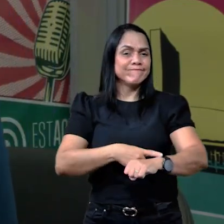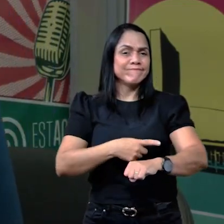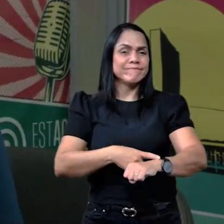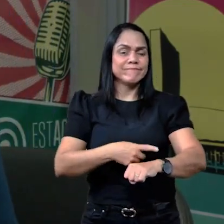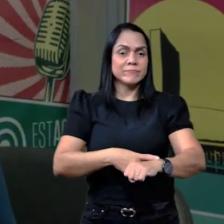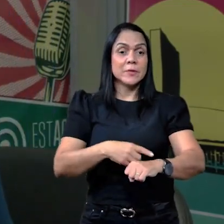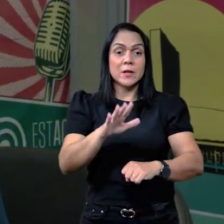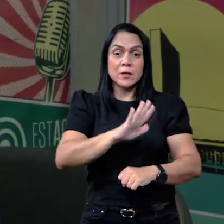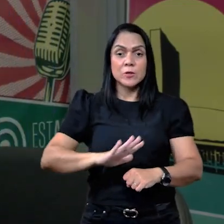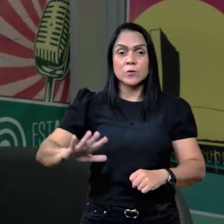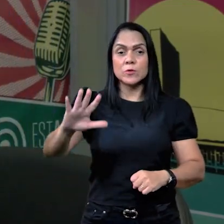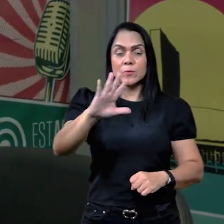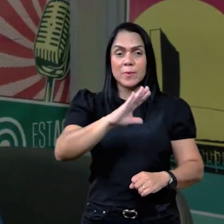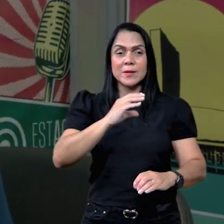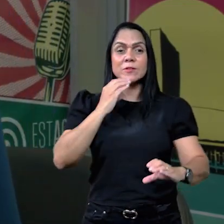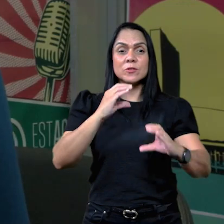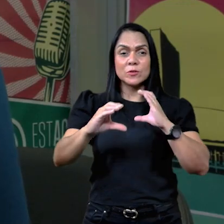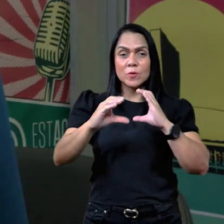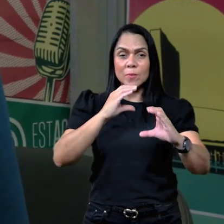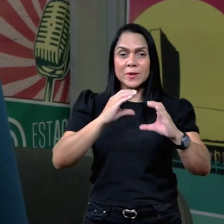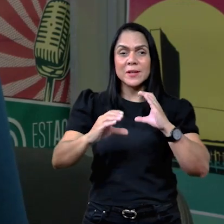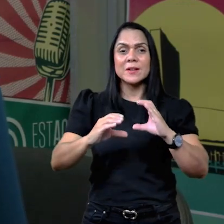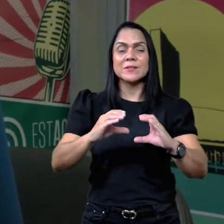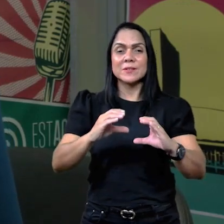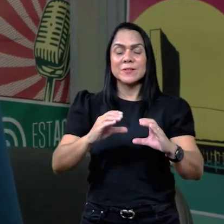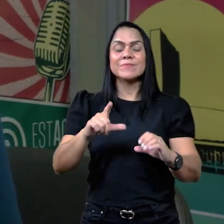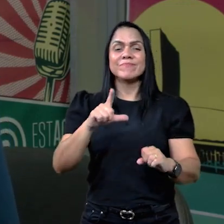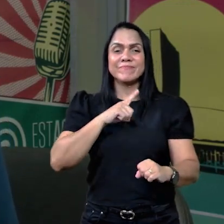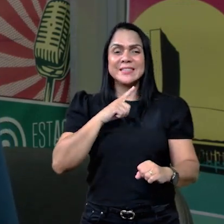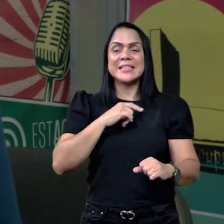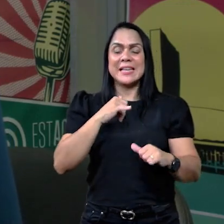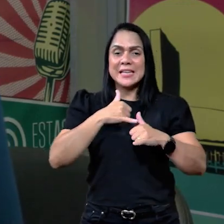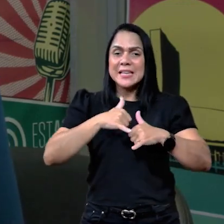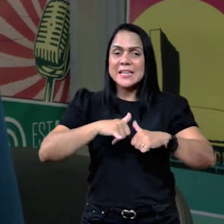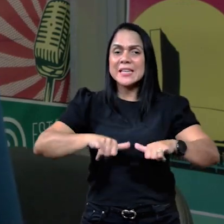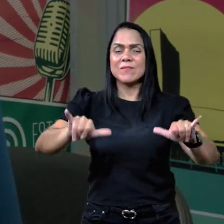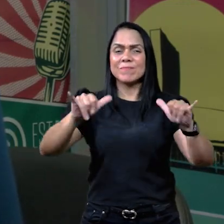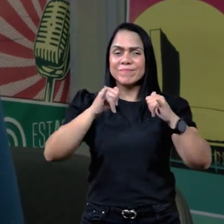de comunicação, né, do jornalismo, a gente sabe que a imprensa noticia